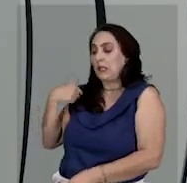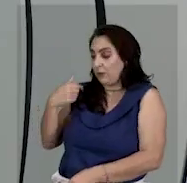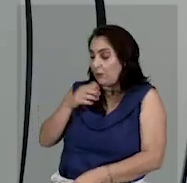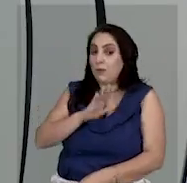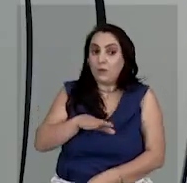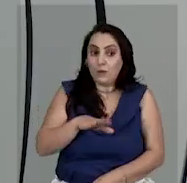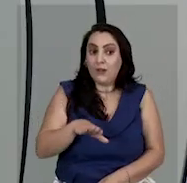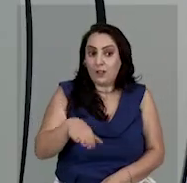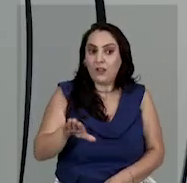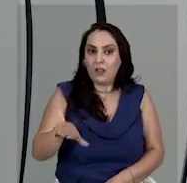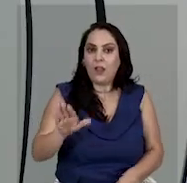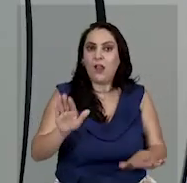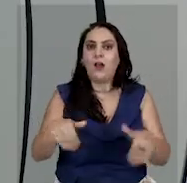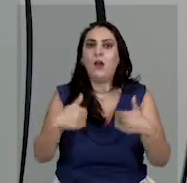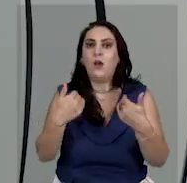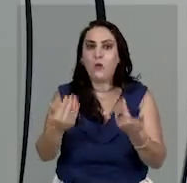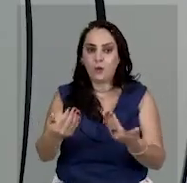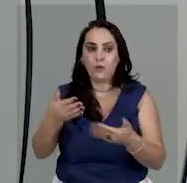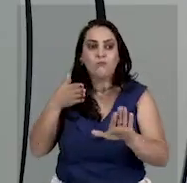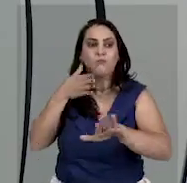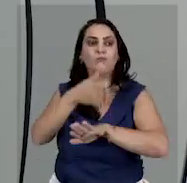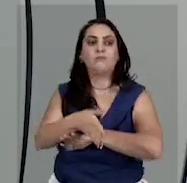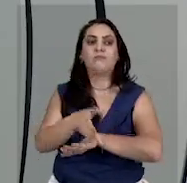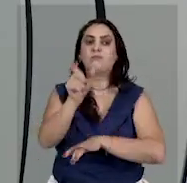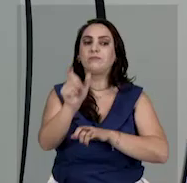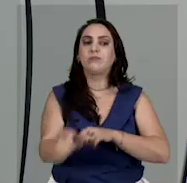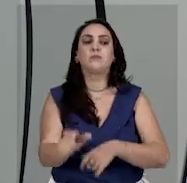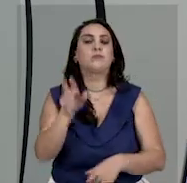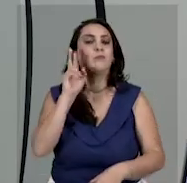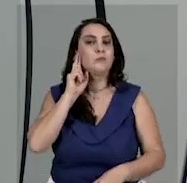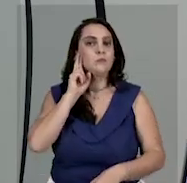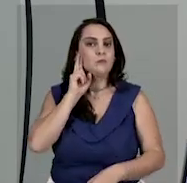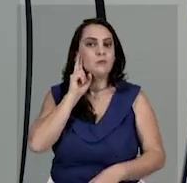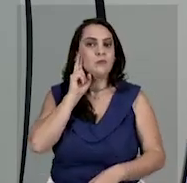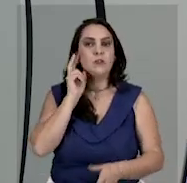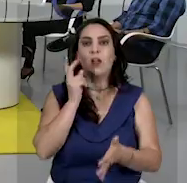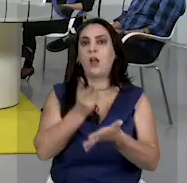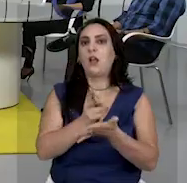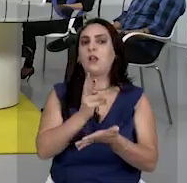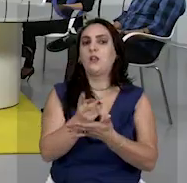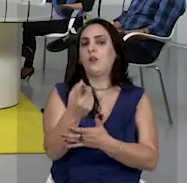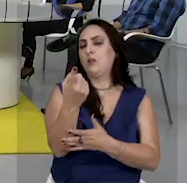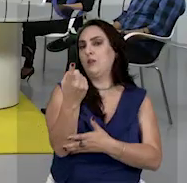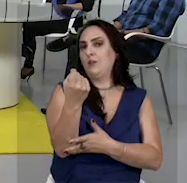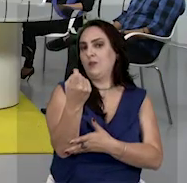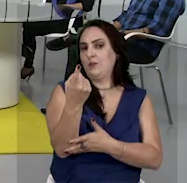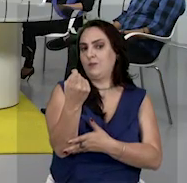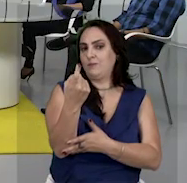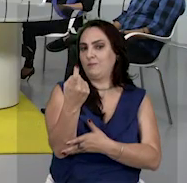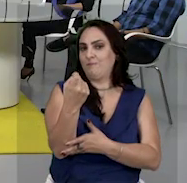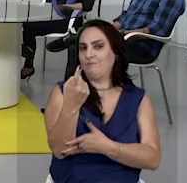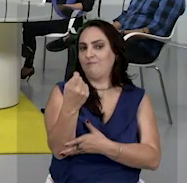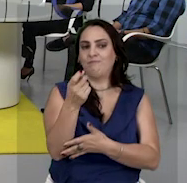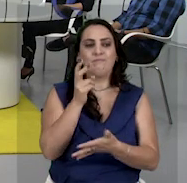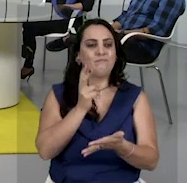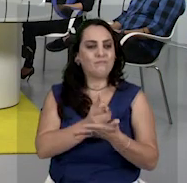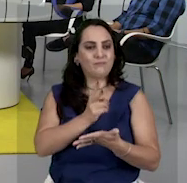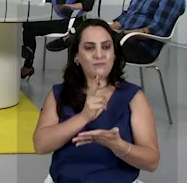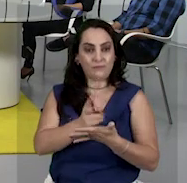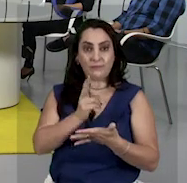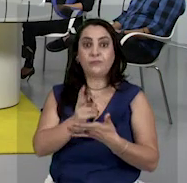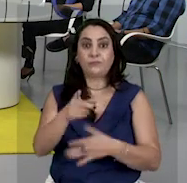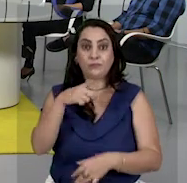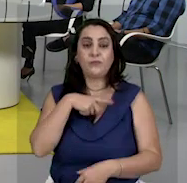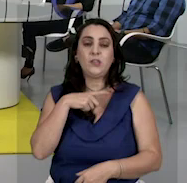no nosso meio uma pessoa surda, ele ficava sempre isolado e ele tinha